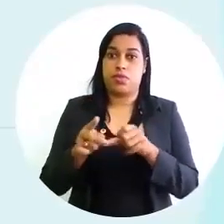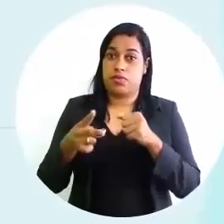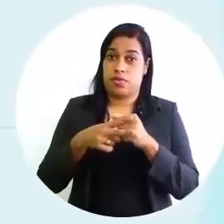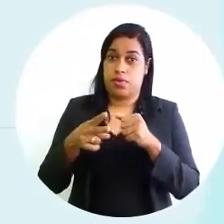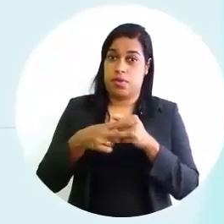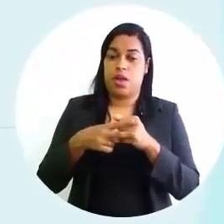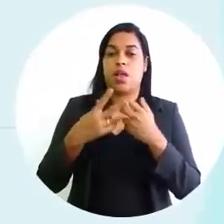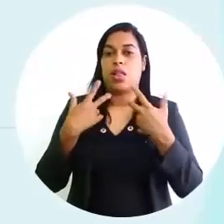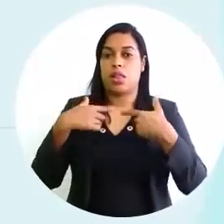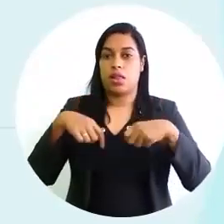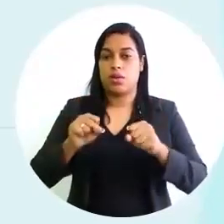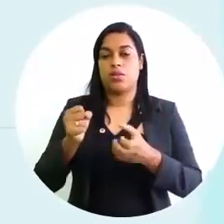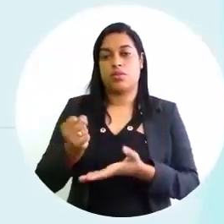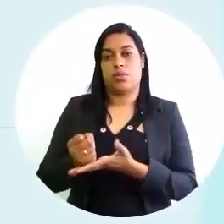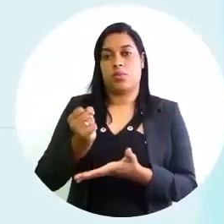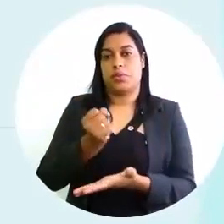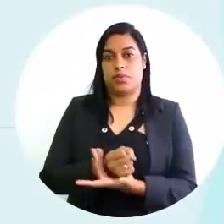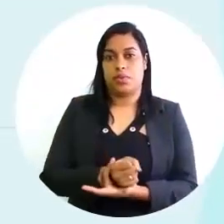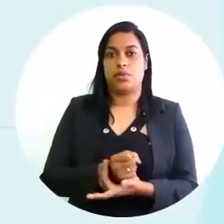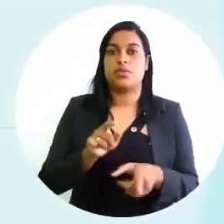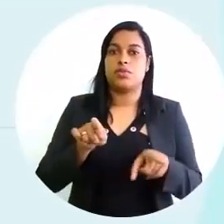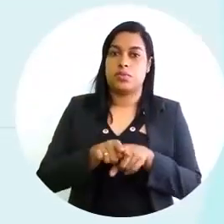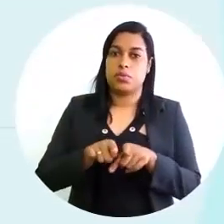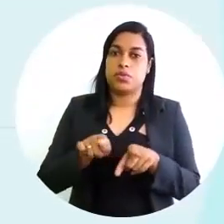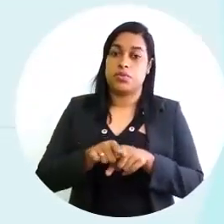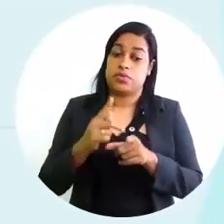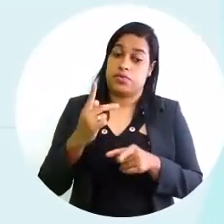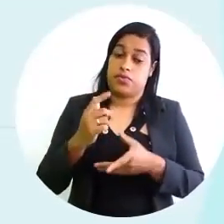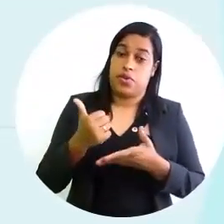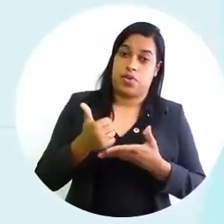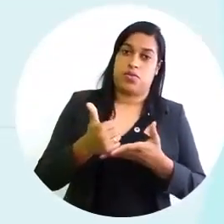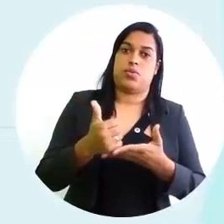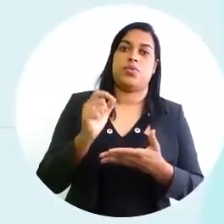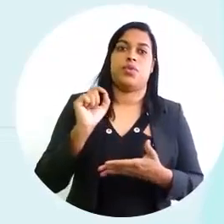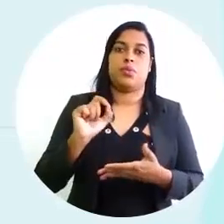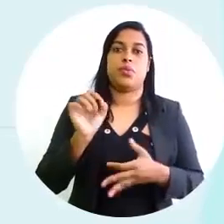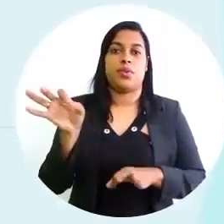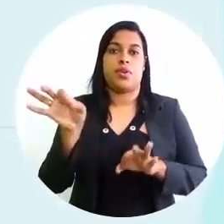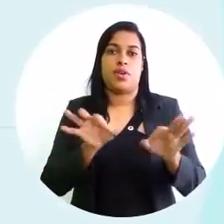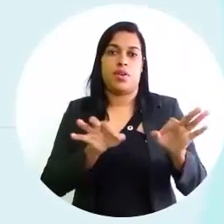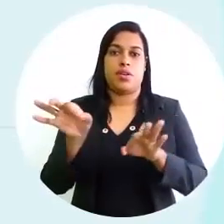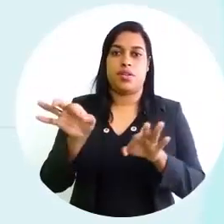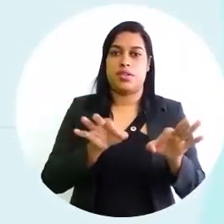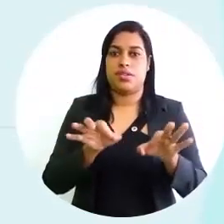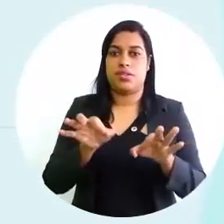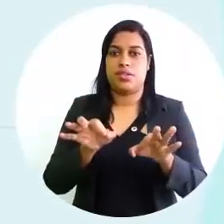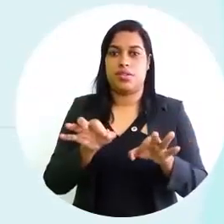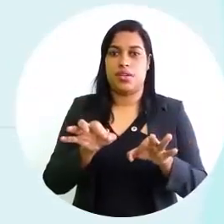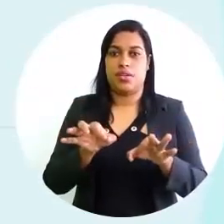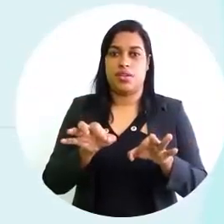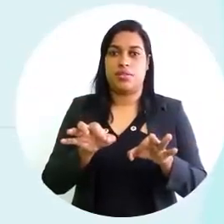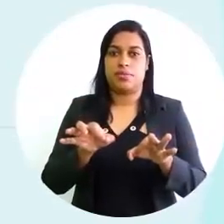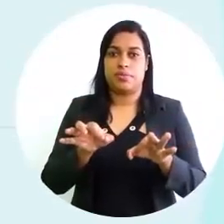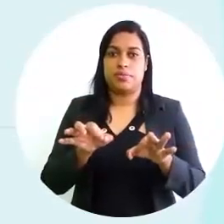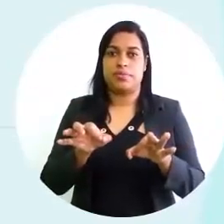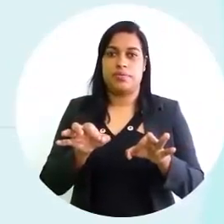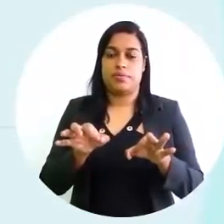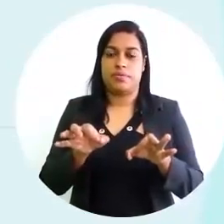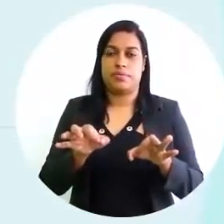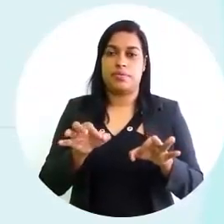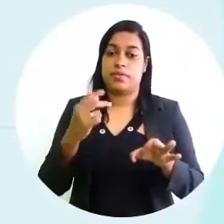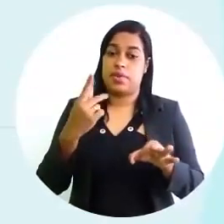controlados ou as linguagens documentárias, eles vão servir justamente para organizar, para padronizar